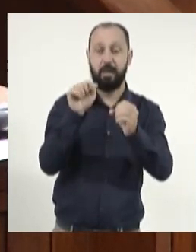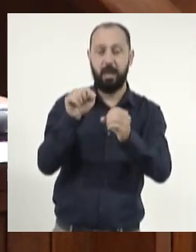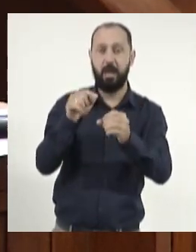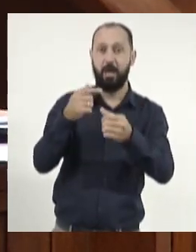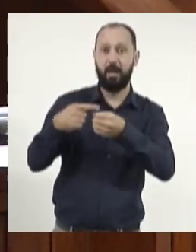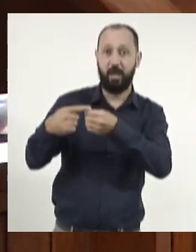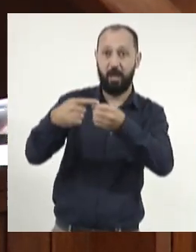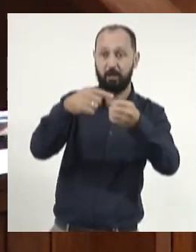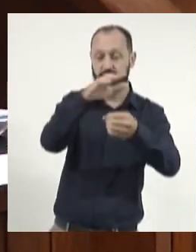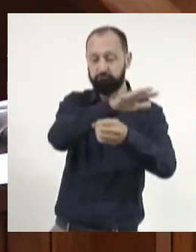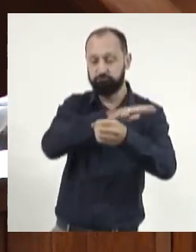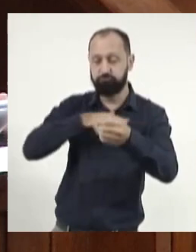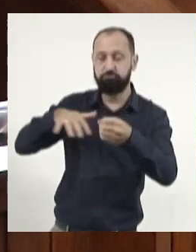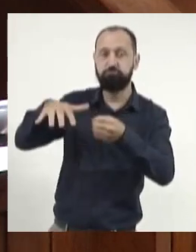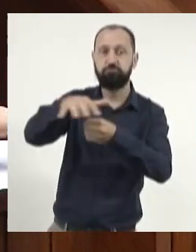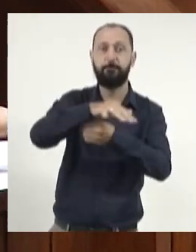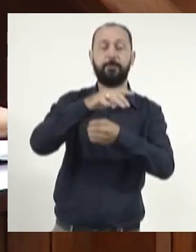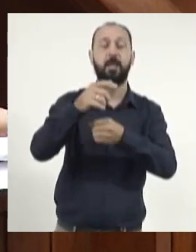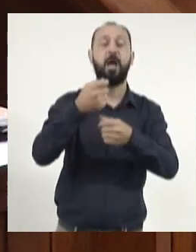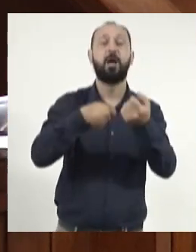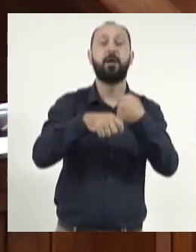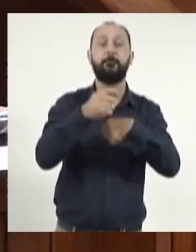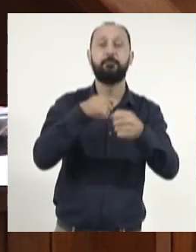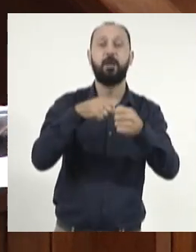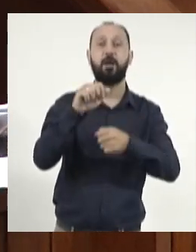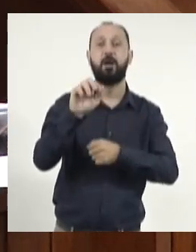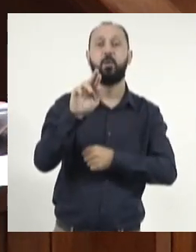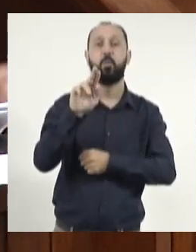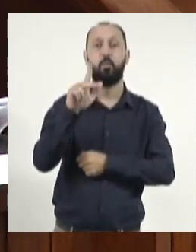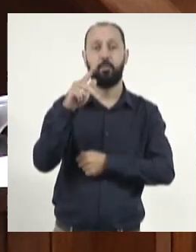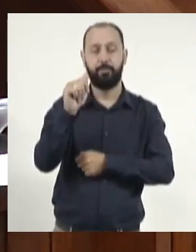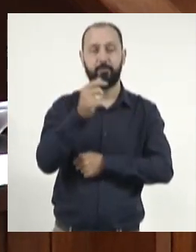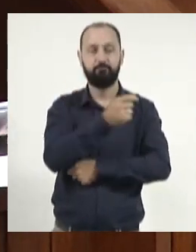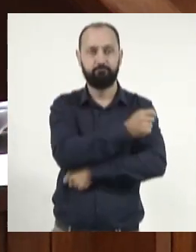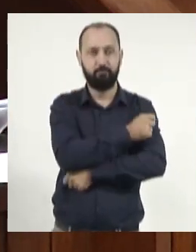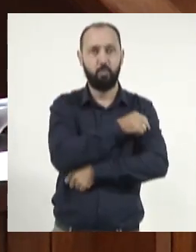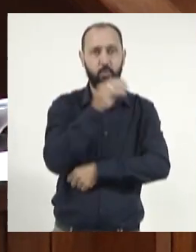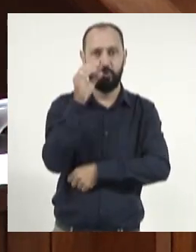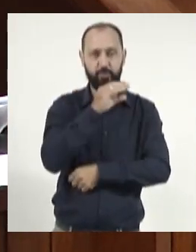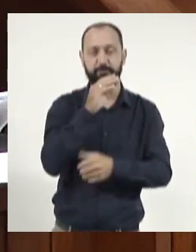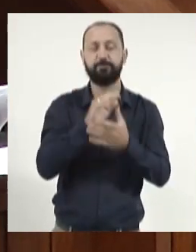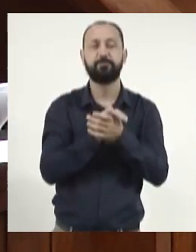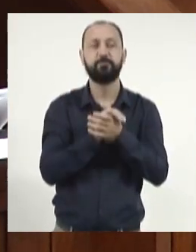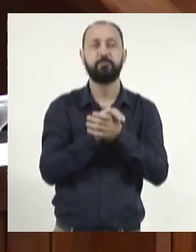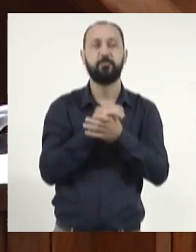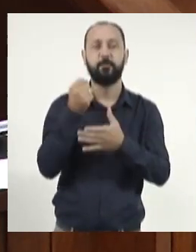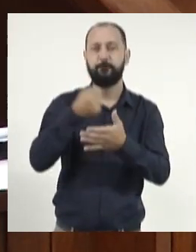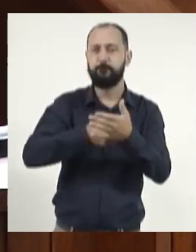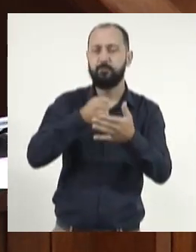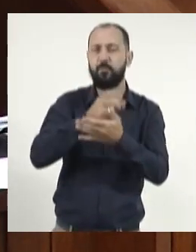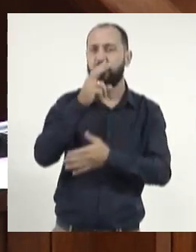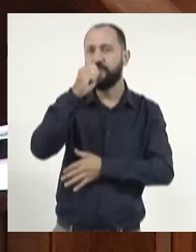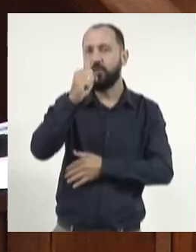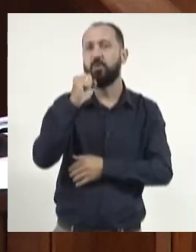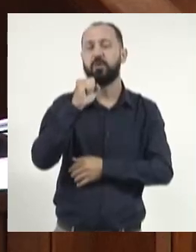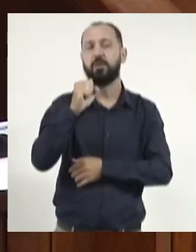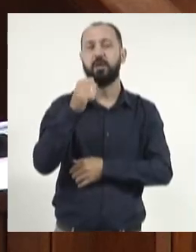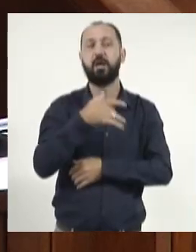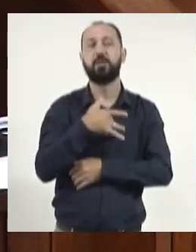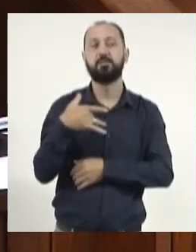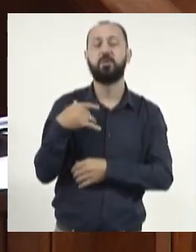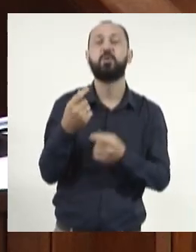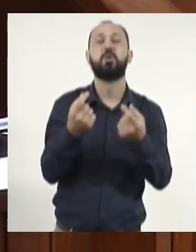macro-região, e também a FunSaúde administra a UPA. Ele defendeu, de uma forma bastante incisiva, a